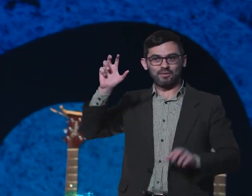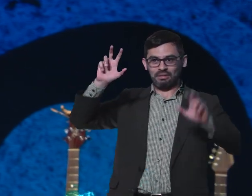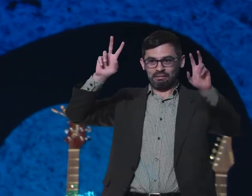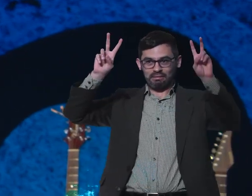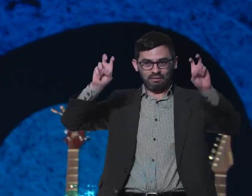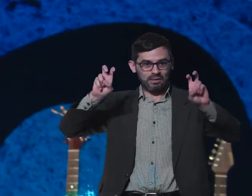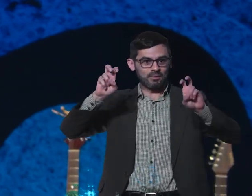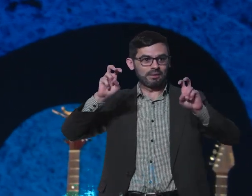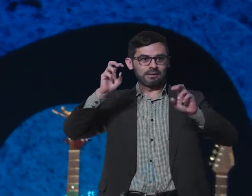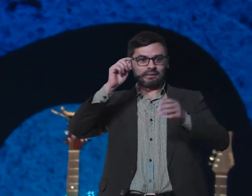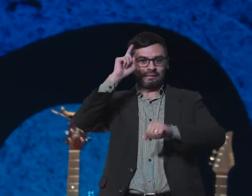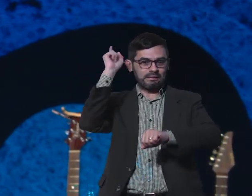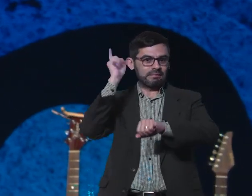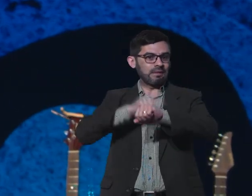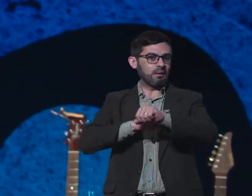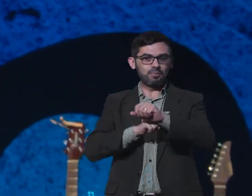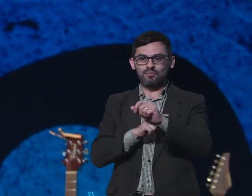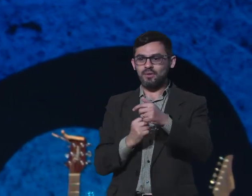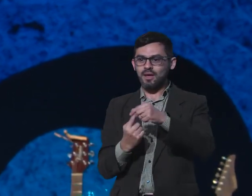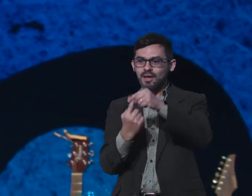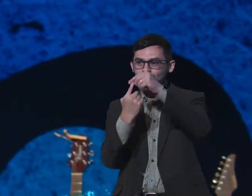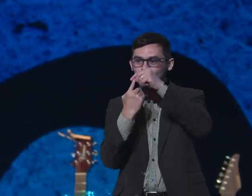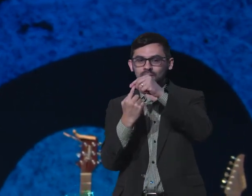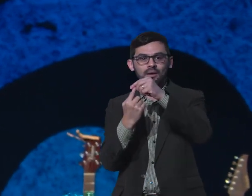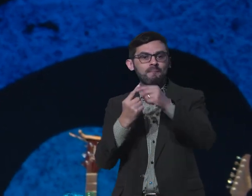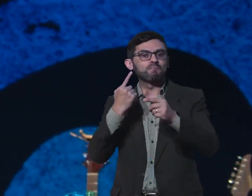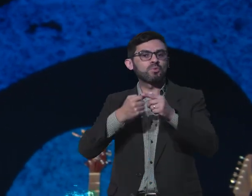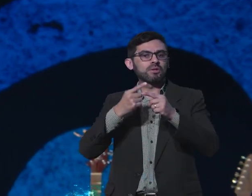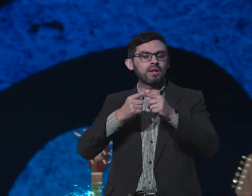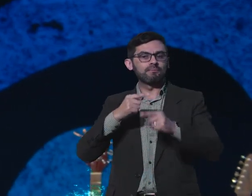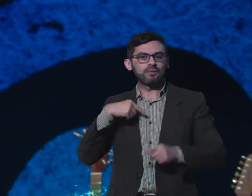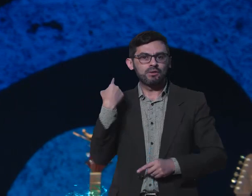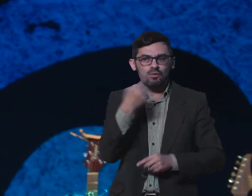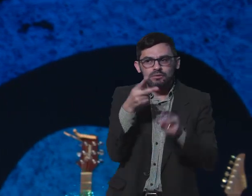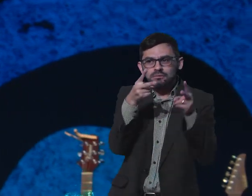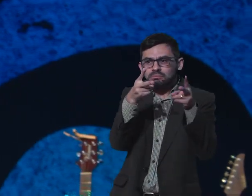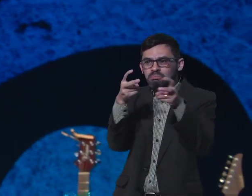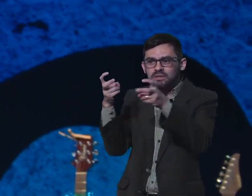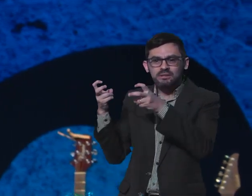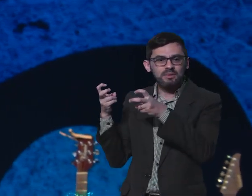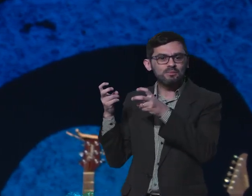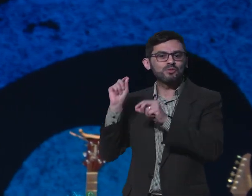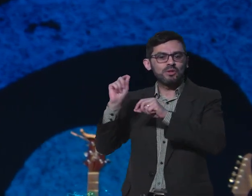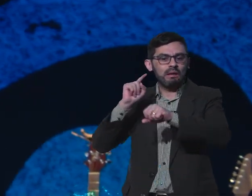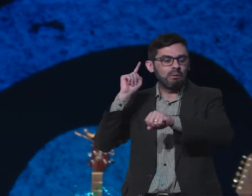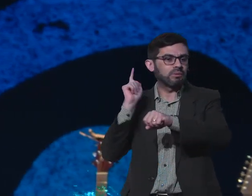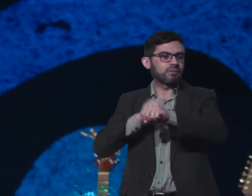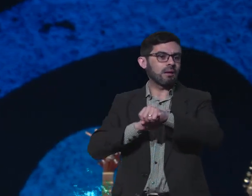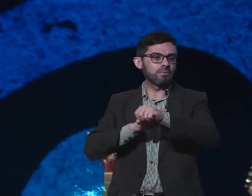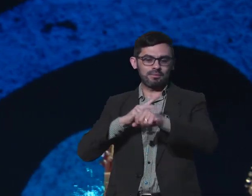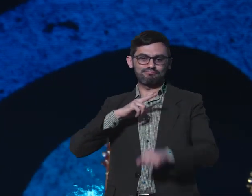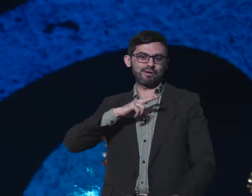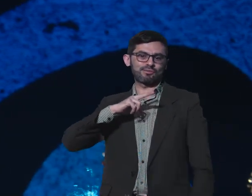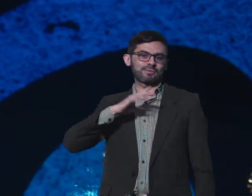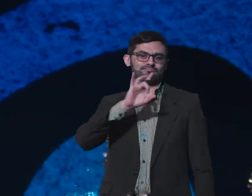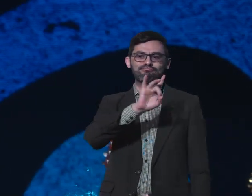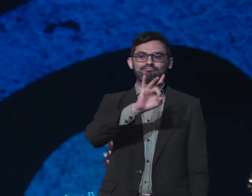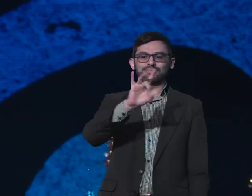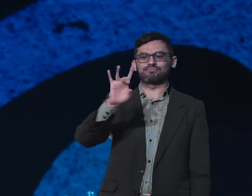muito única. O que nós vemos como o tempo é extremamente